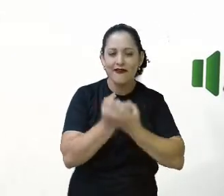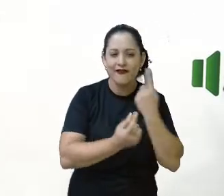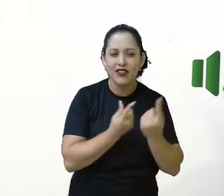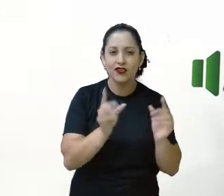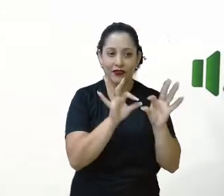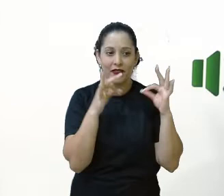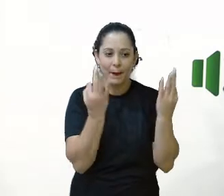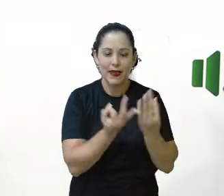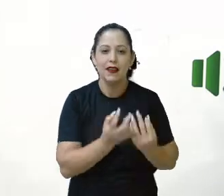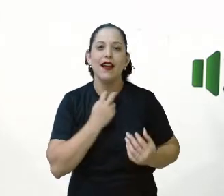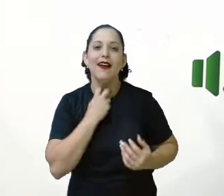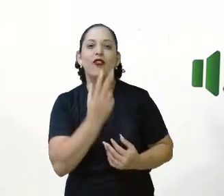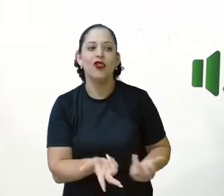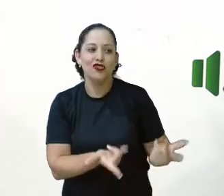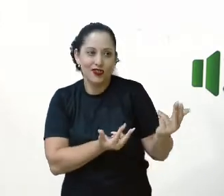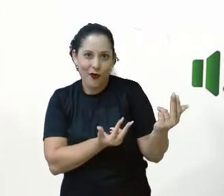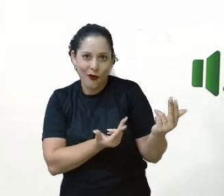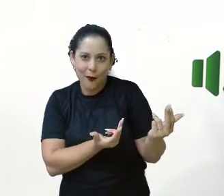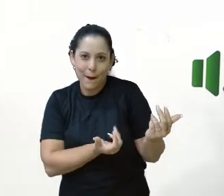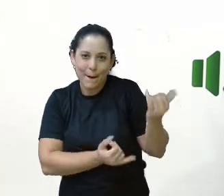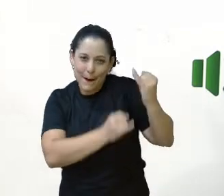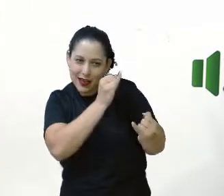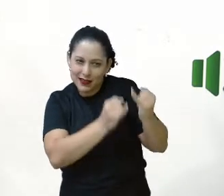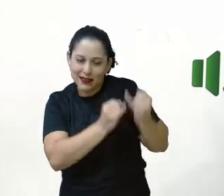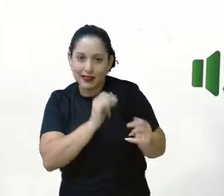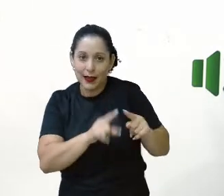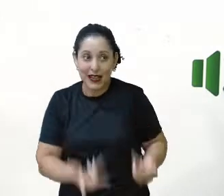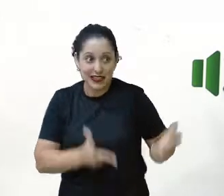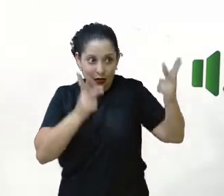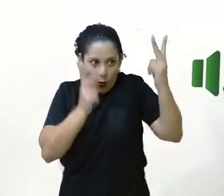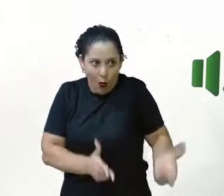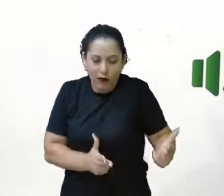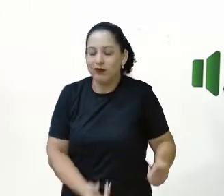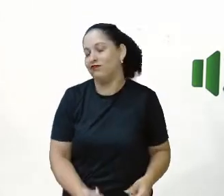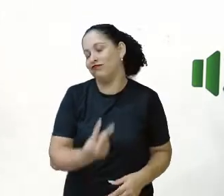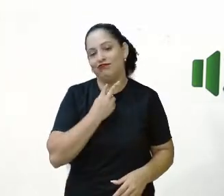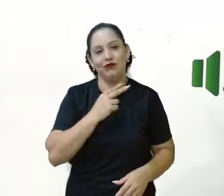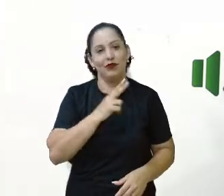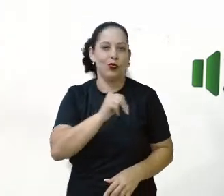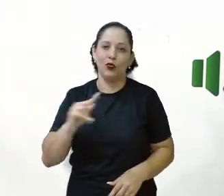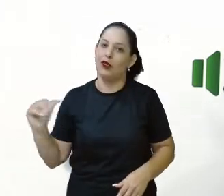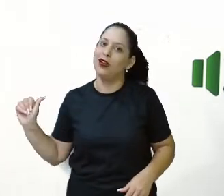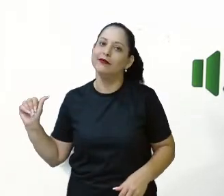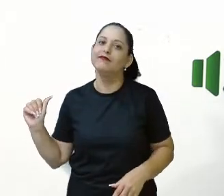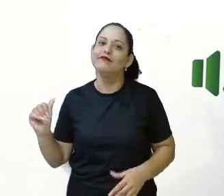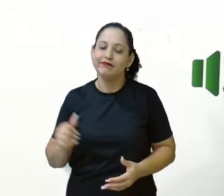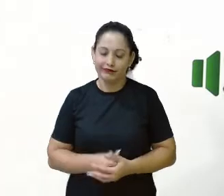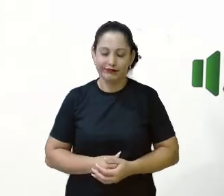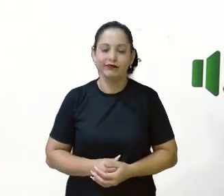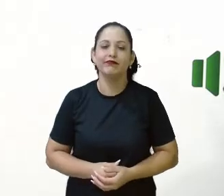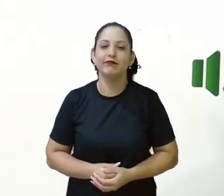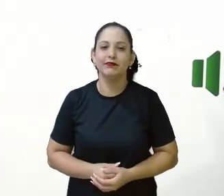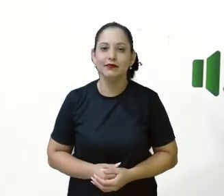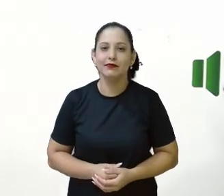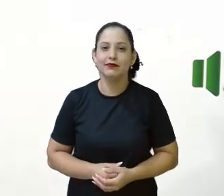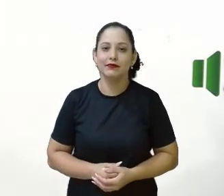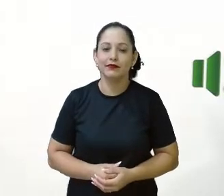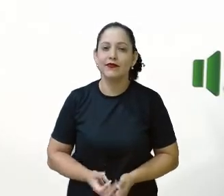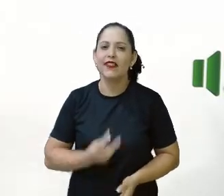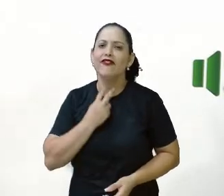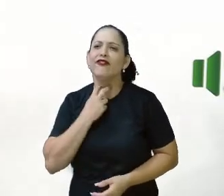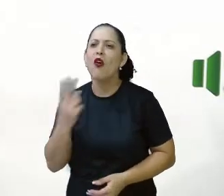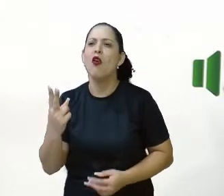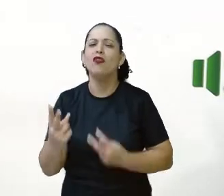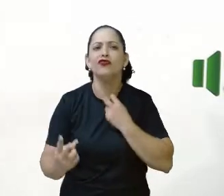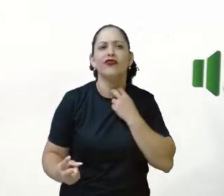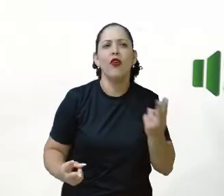mas não é igual. Embora a gente tenha, né, uma estrutura similar, né? Parecida, não é igual. As vozes, elas